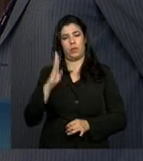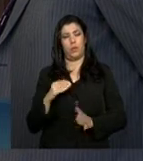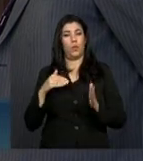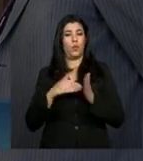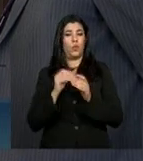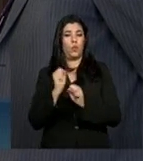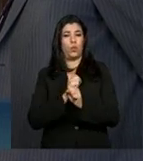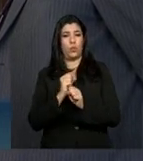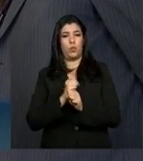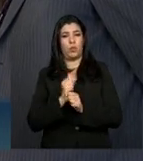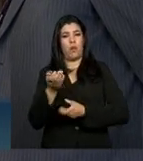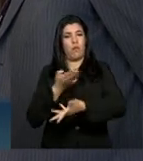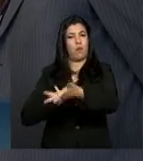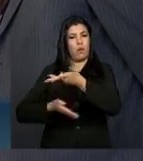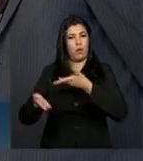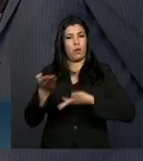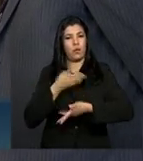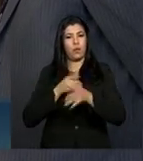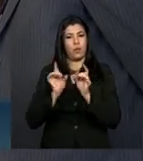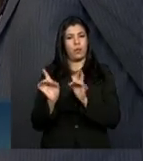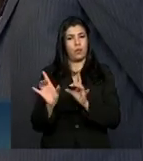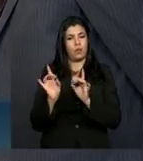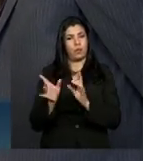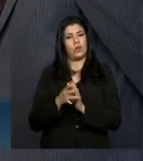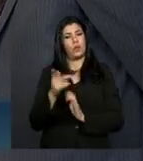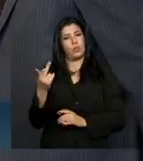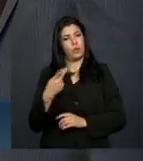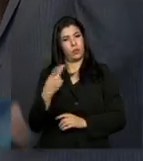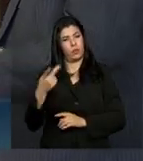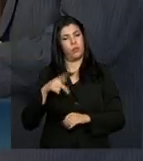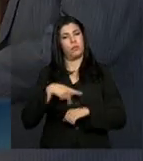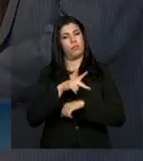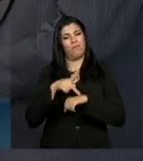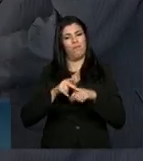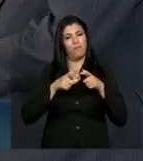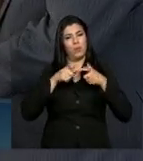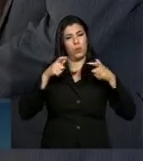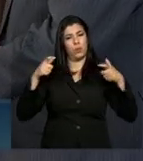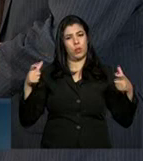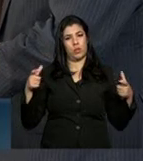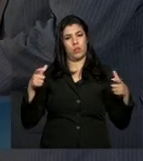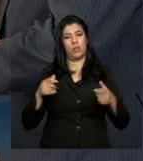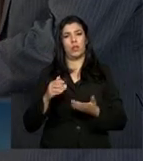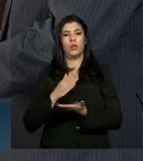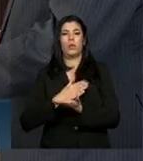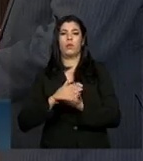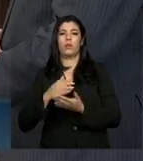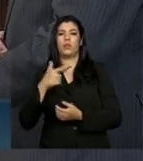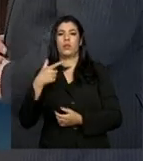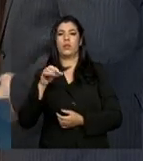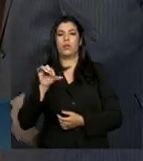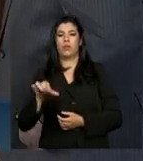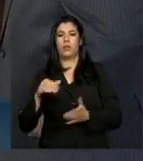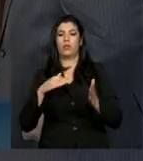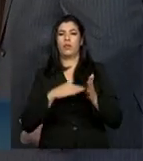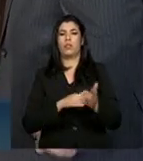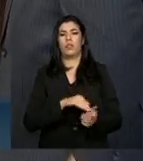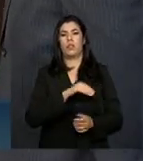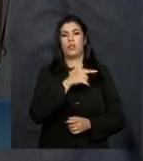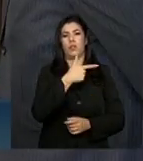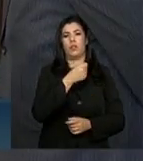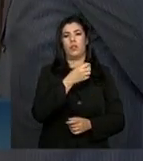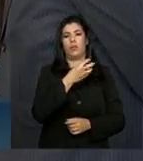anos, o intercâmbio comercial entre os dois países vem crescendo. Entre 2009 e 2013, esse